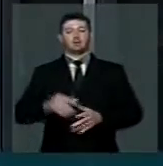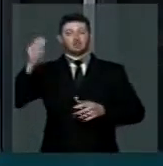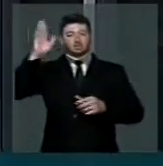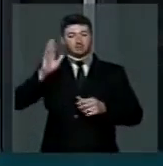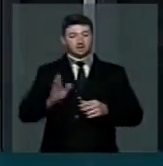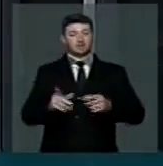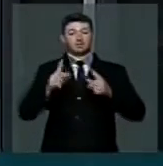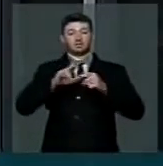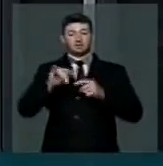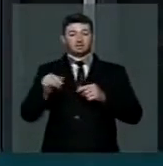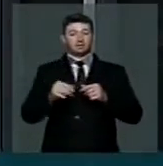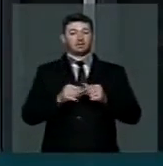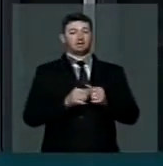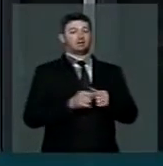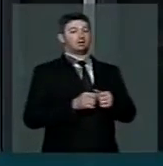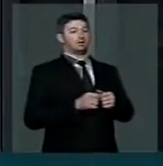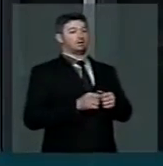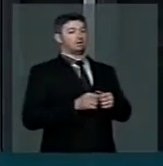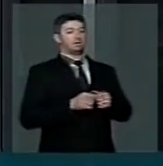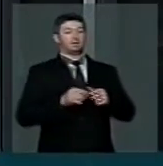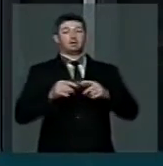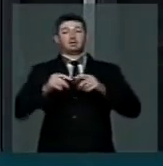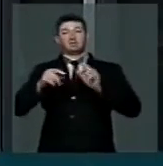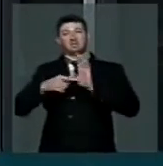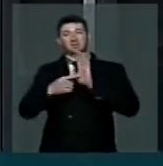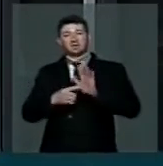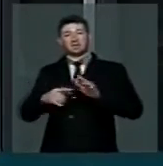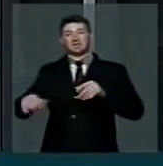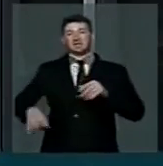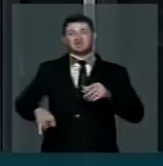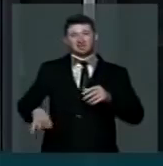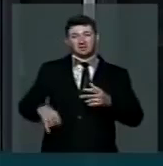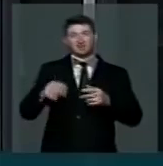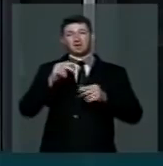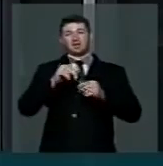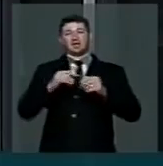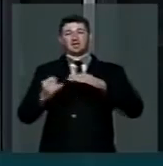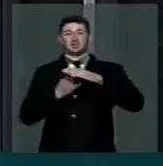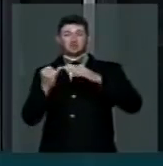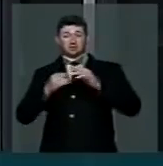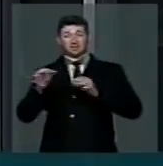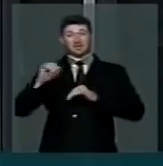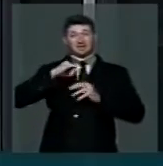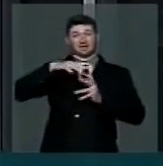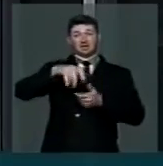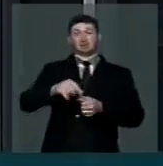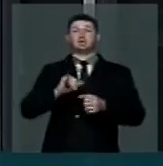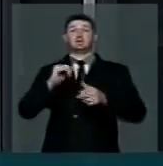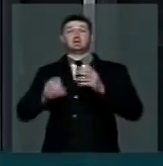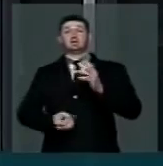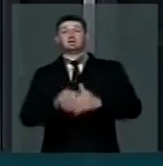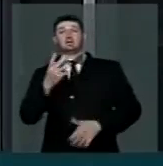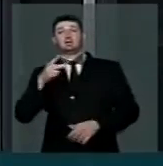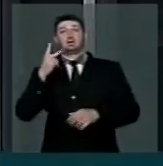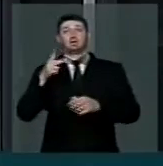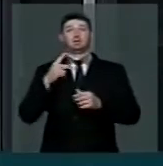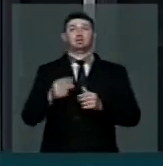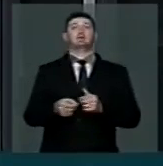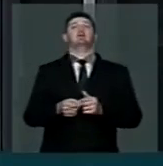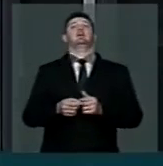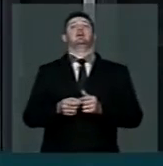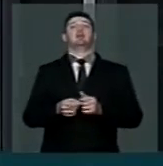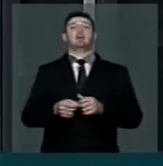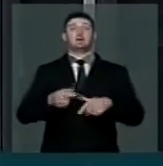essa letargia mórbida de que são vítimas organismos internacionais, que, caso fossem institucionalmente vigorosos